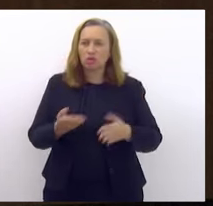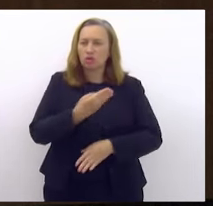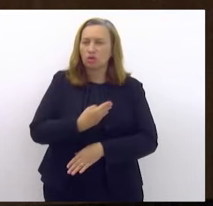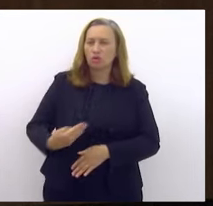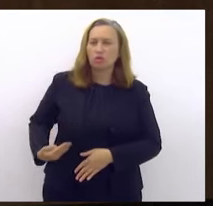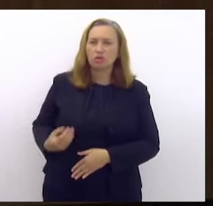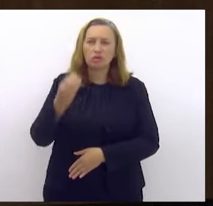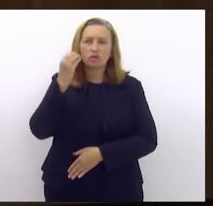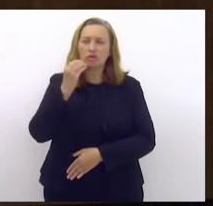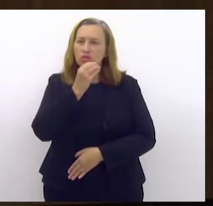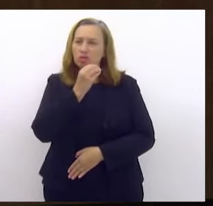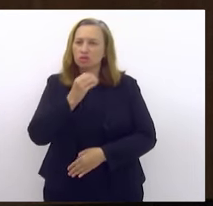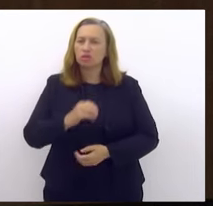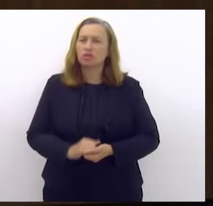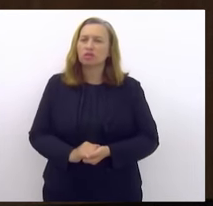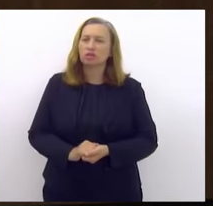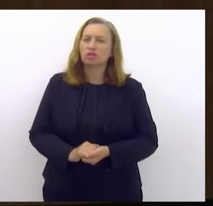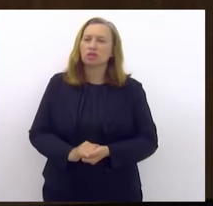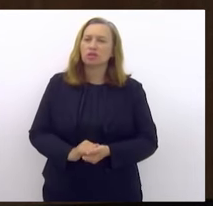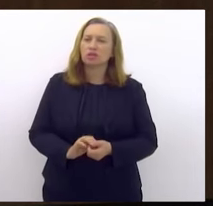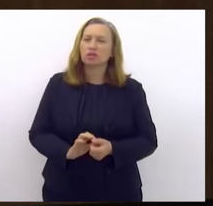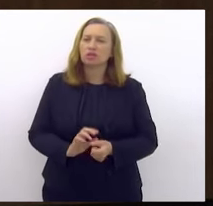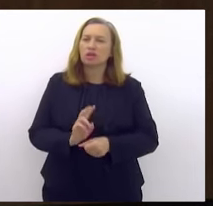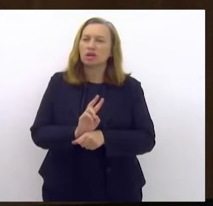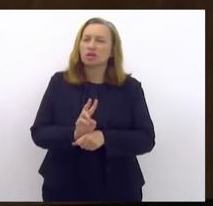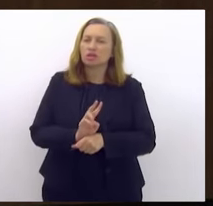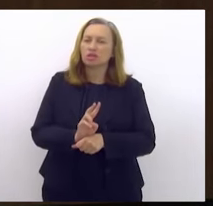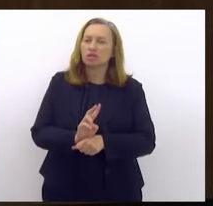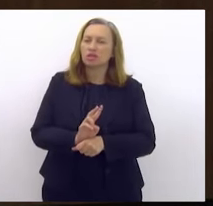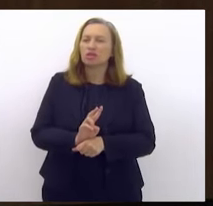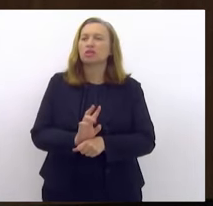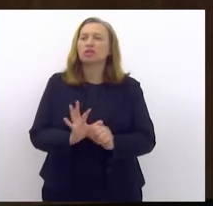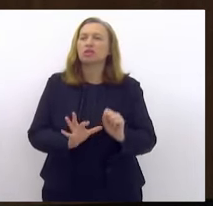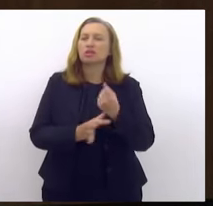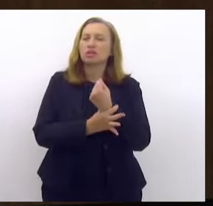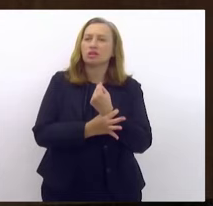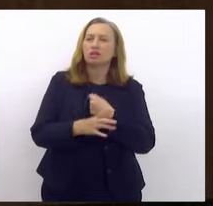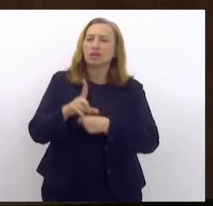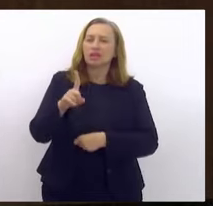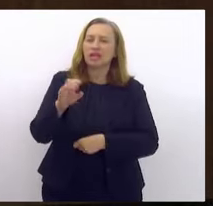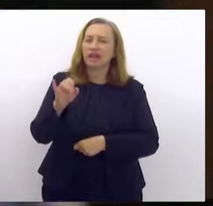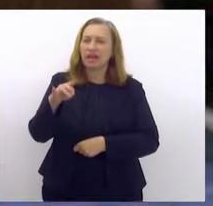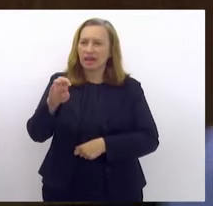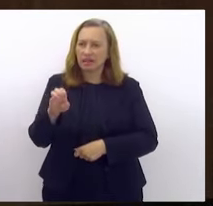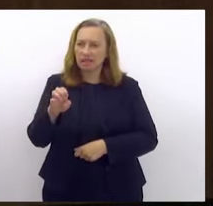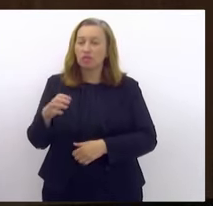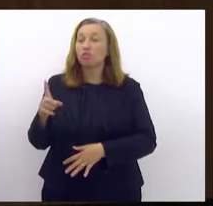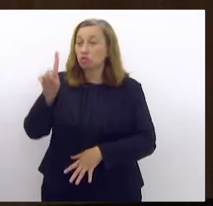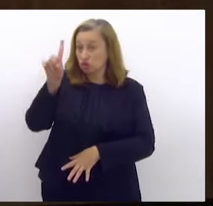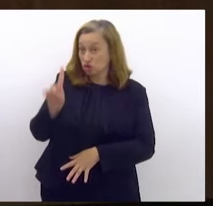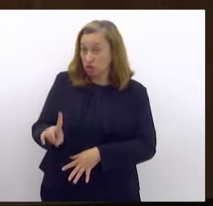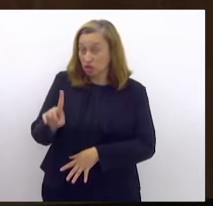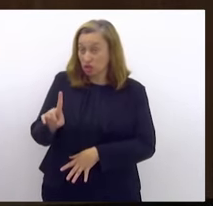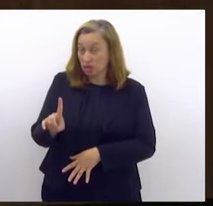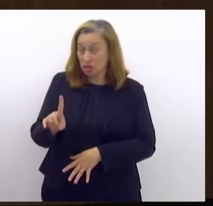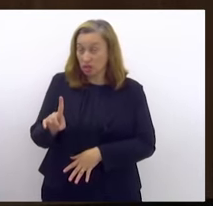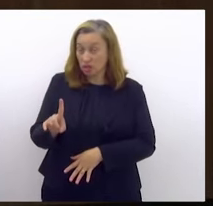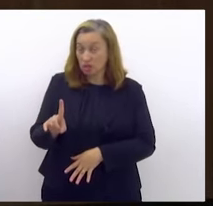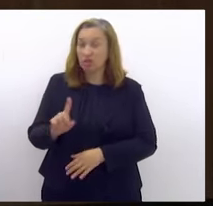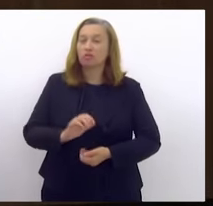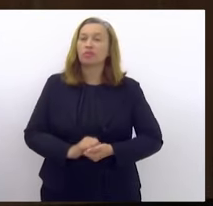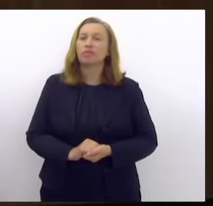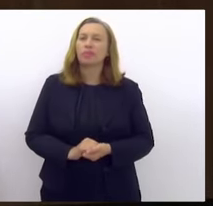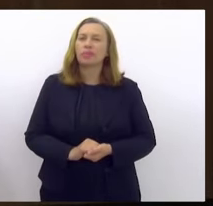Castro, que os agentes de segurança socioeducativa do DEGASE possam ter efetivado o seu direito à implantação no nível superior à sua